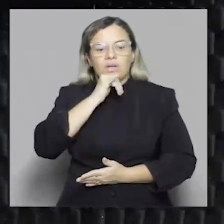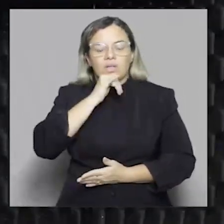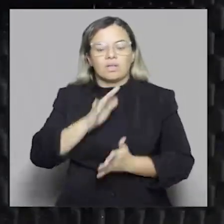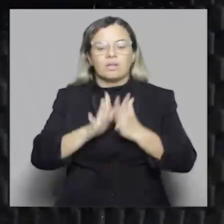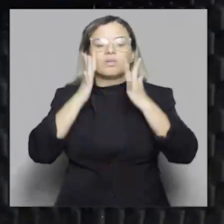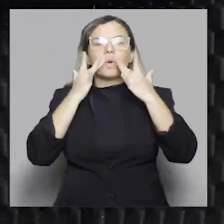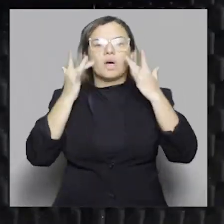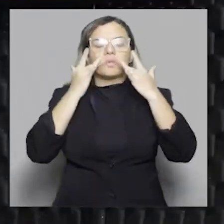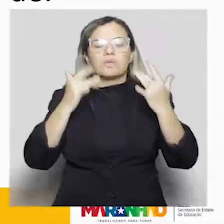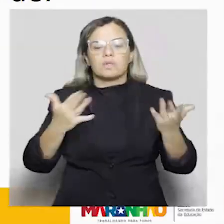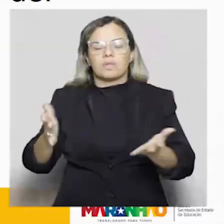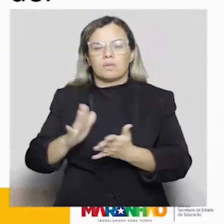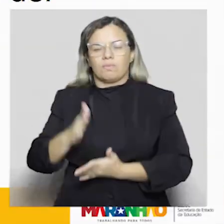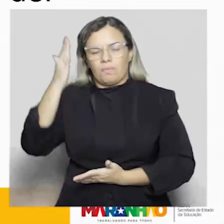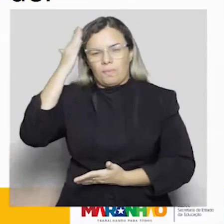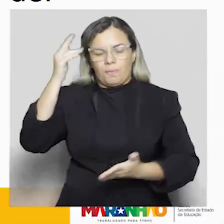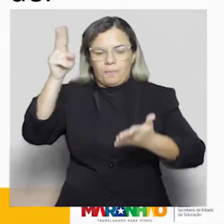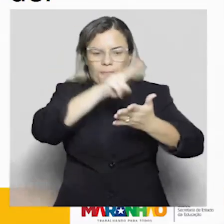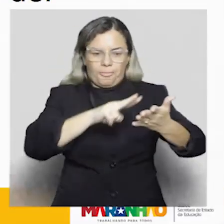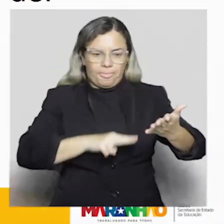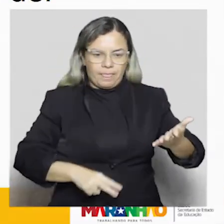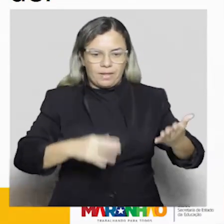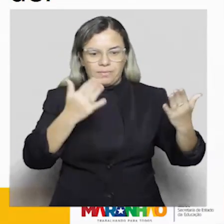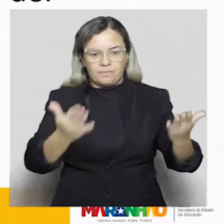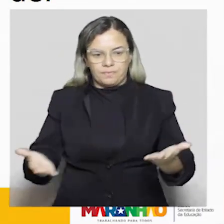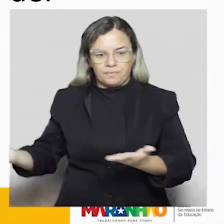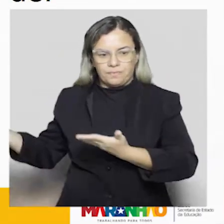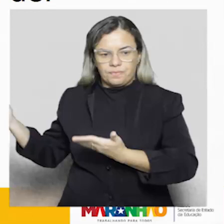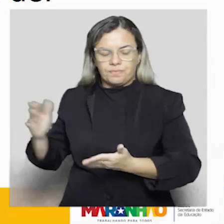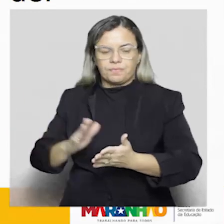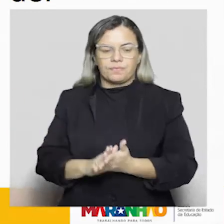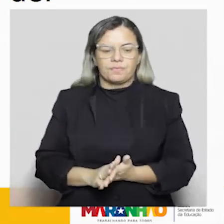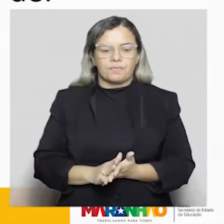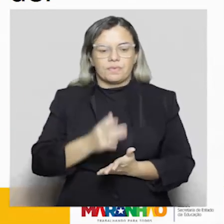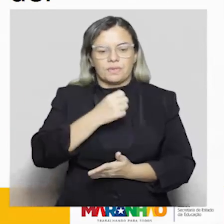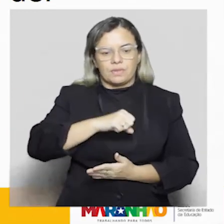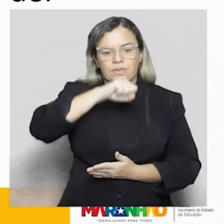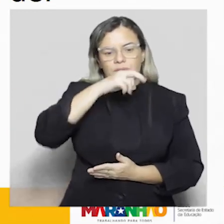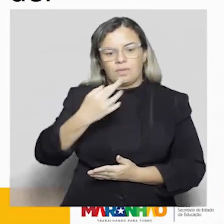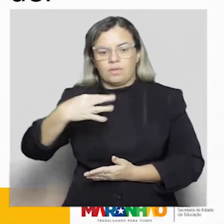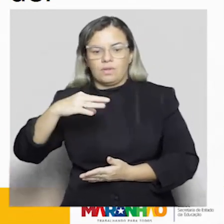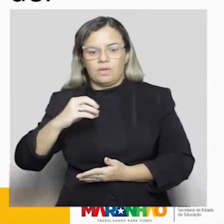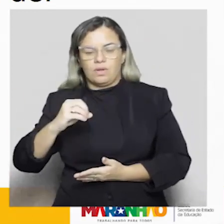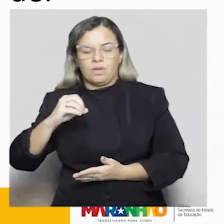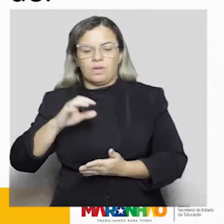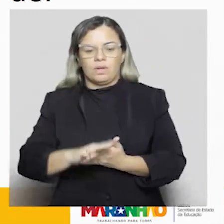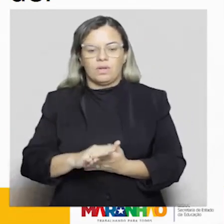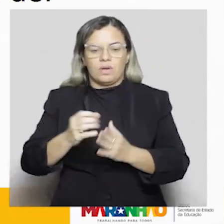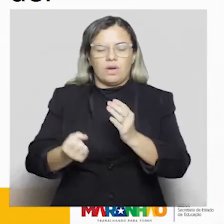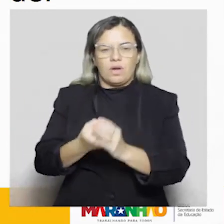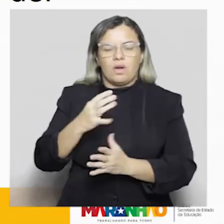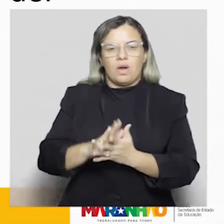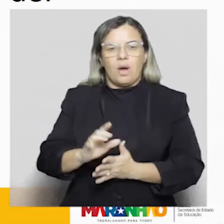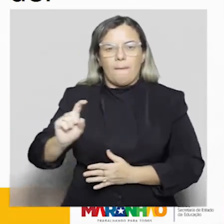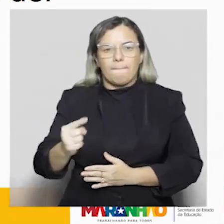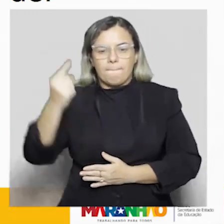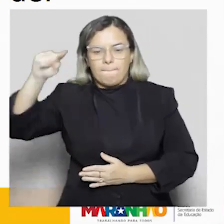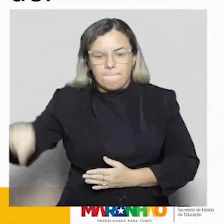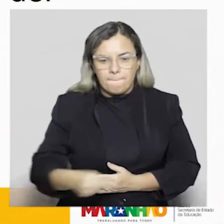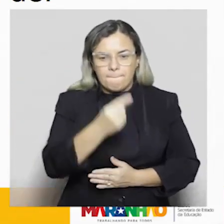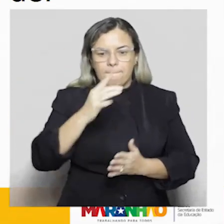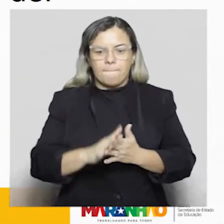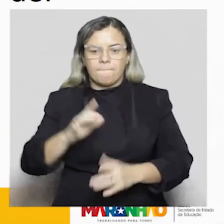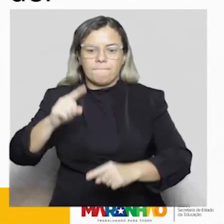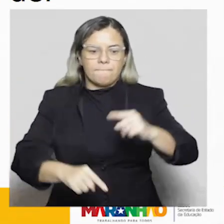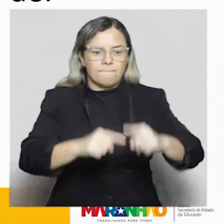falando. Bispo do Rosário criou 1000 peças com objetos do cotidiano, como roupas, lençóis, bordados,